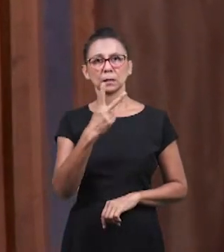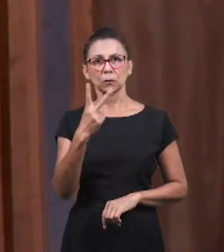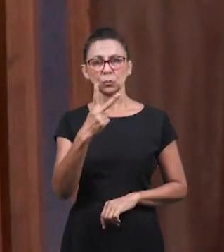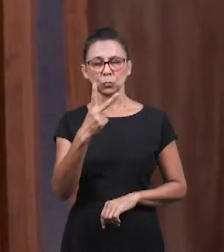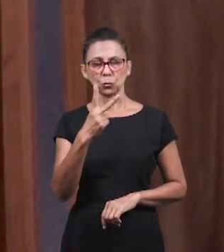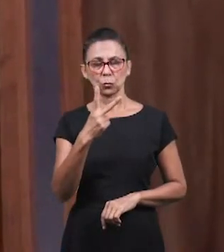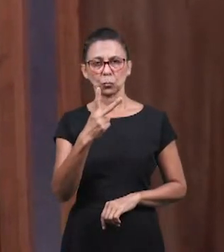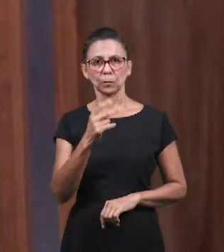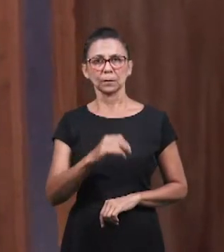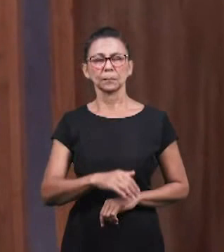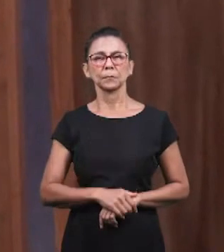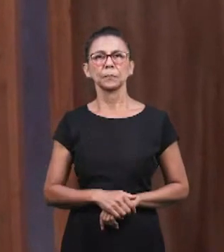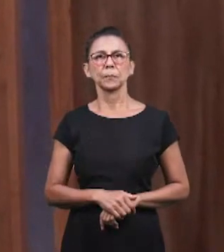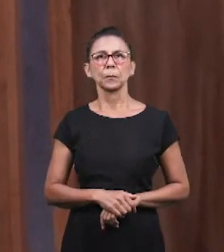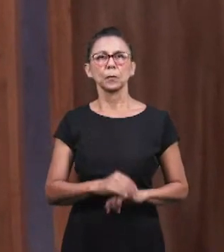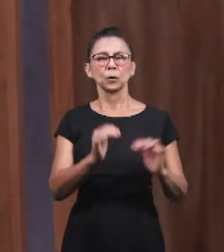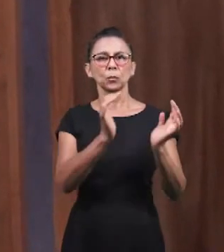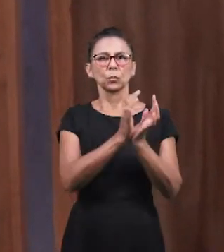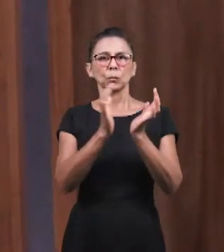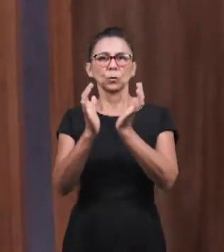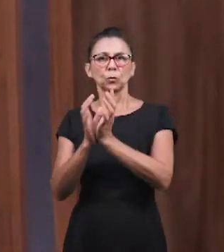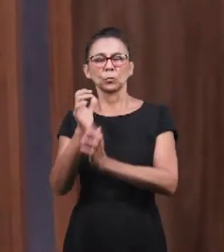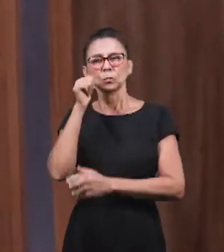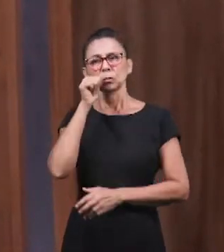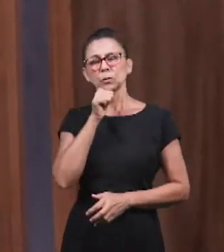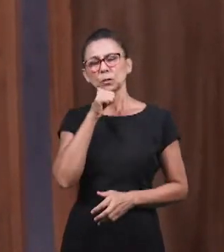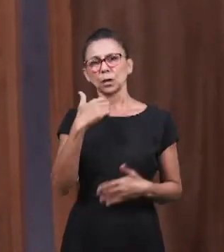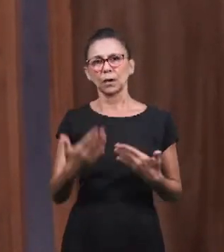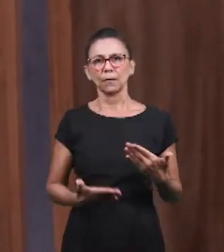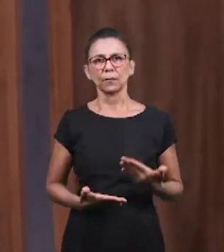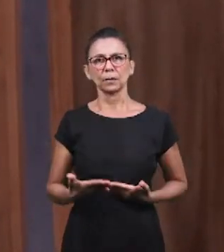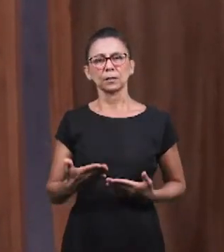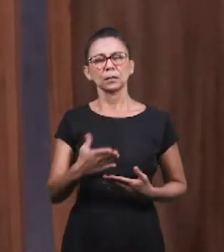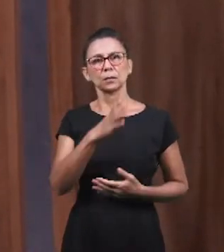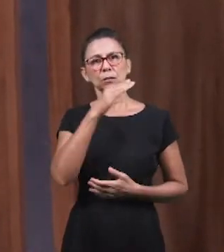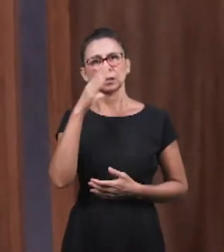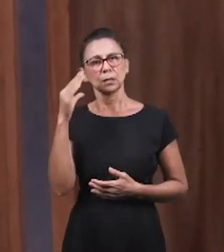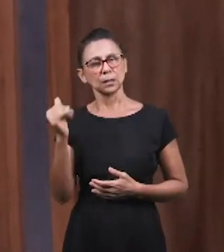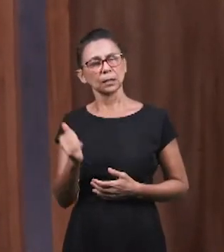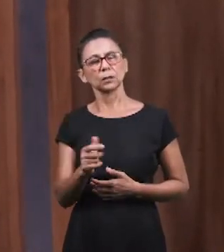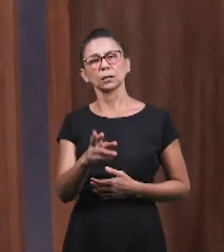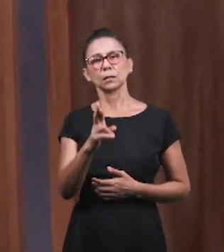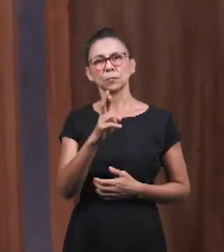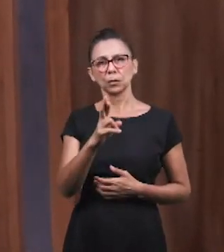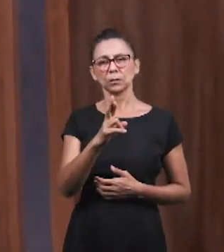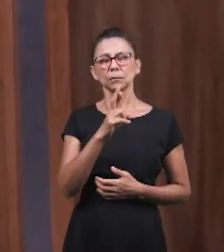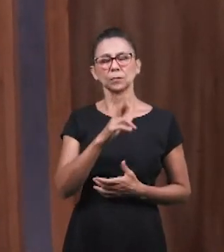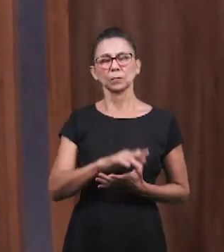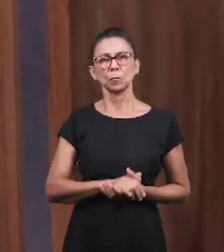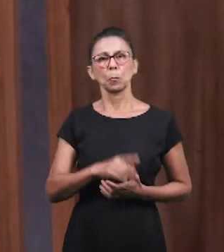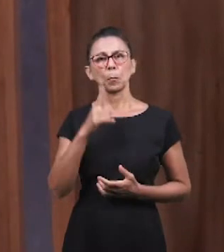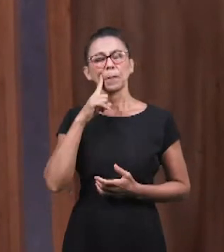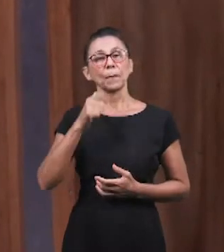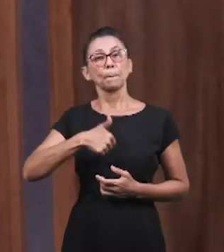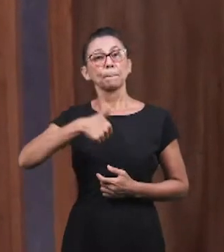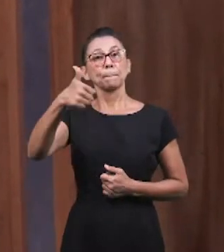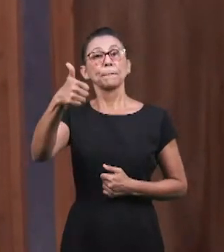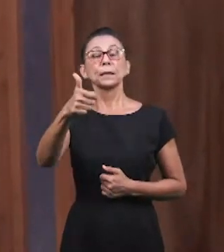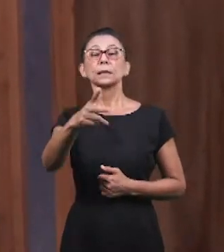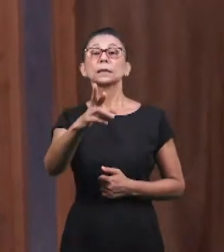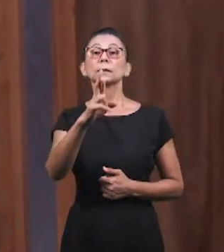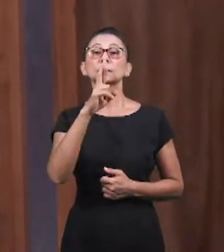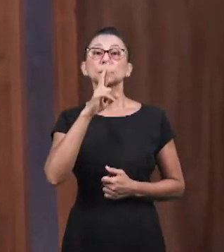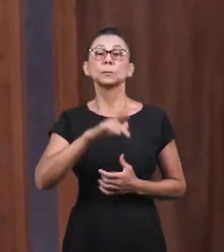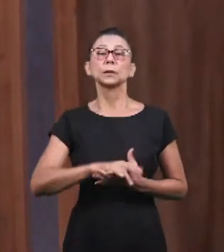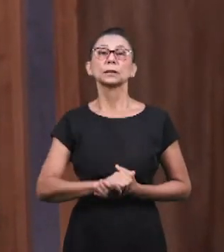serão respondidas por criança, adolescente e também senhoras. E quem vai dar a primeira resposta